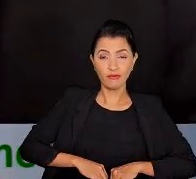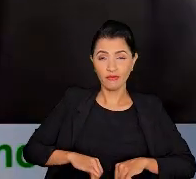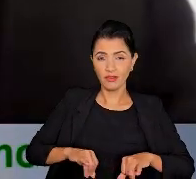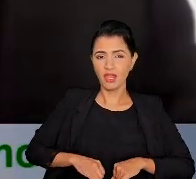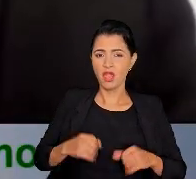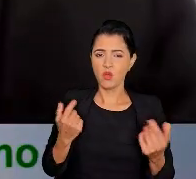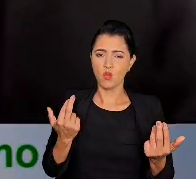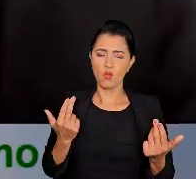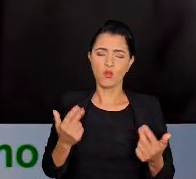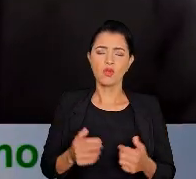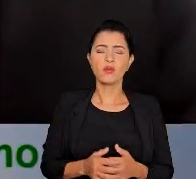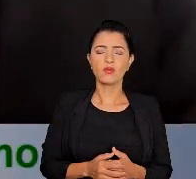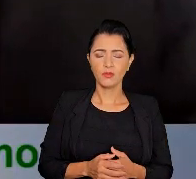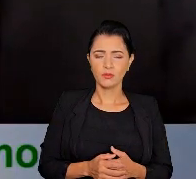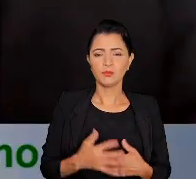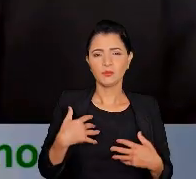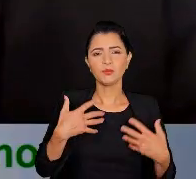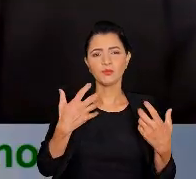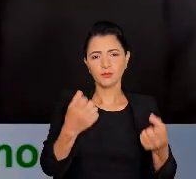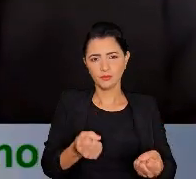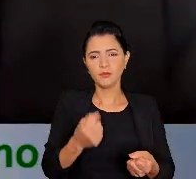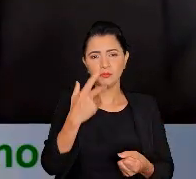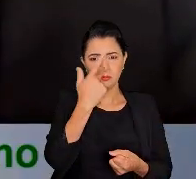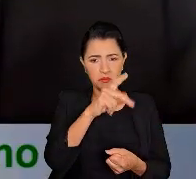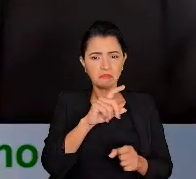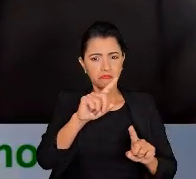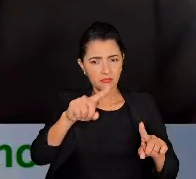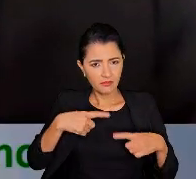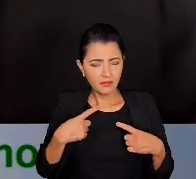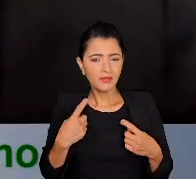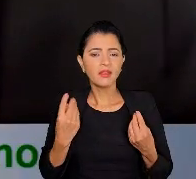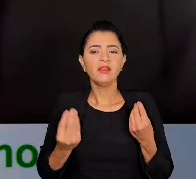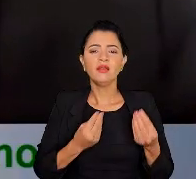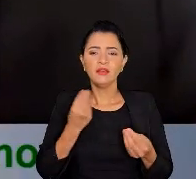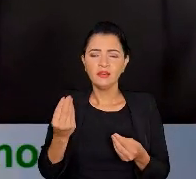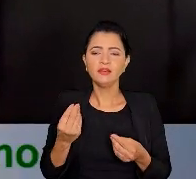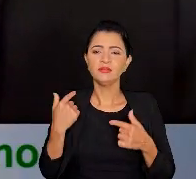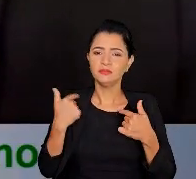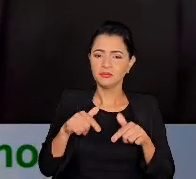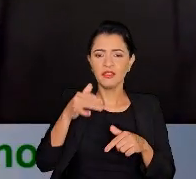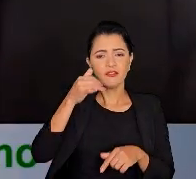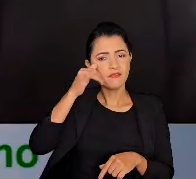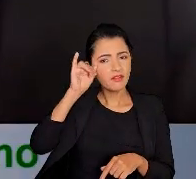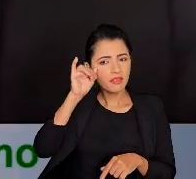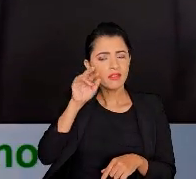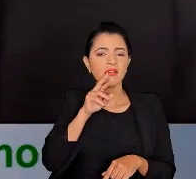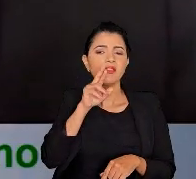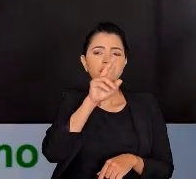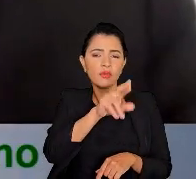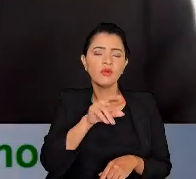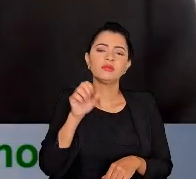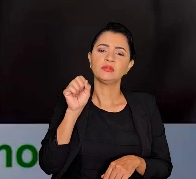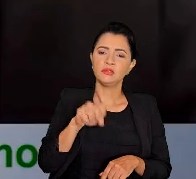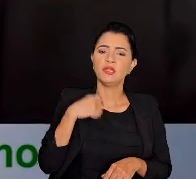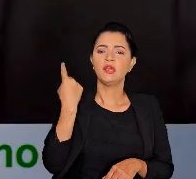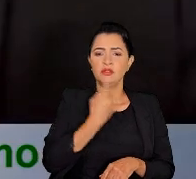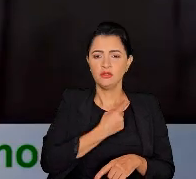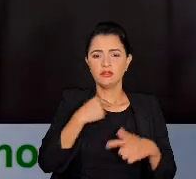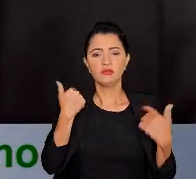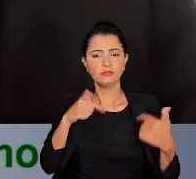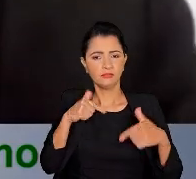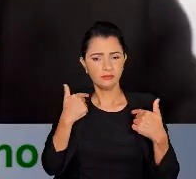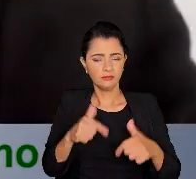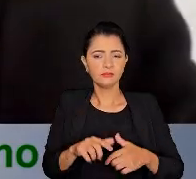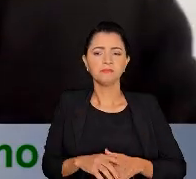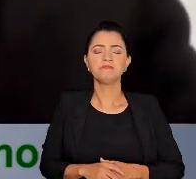Eu aceito o seu desafio de agir preventivamente e respondo dizendo que estamos agindo.